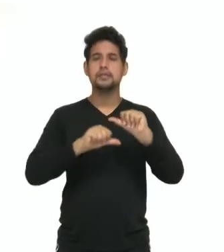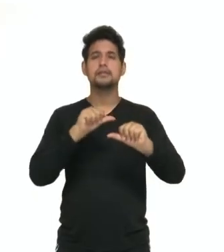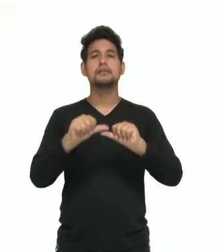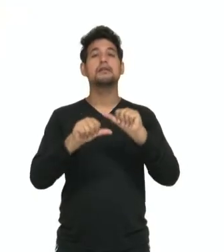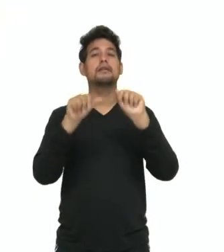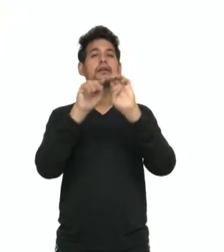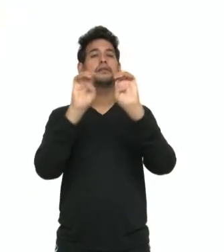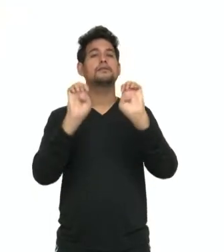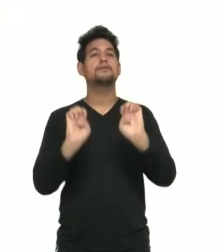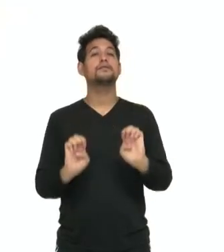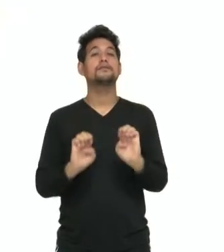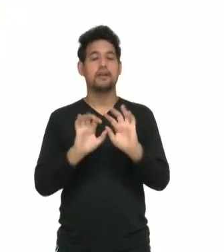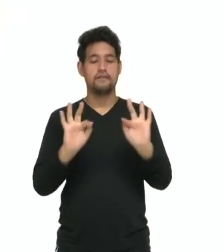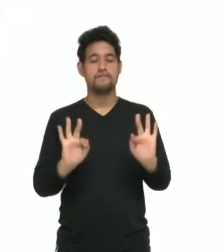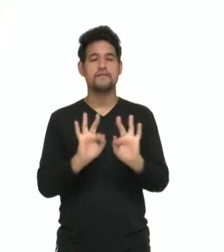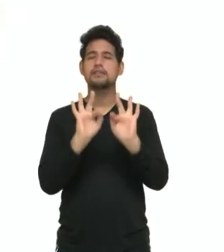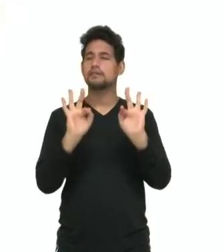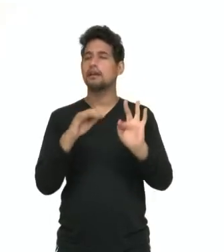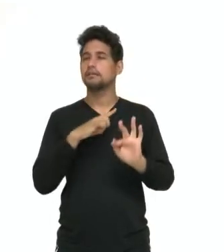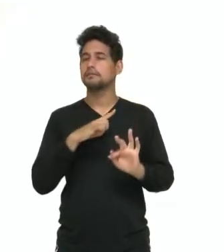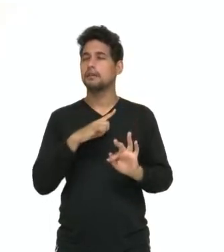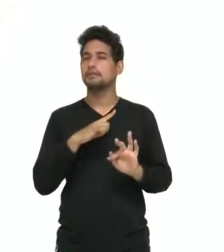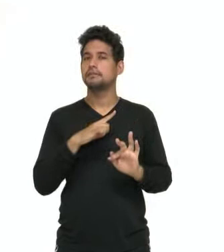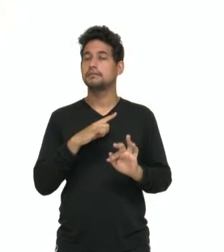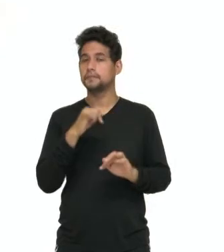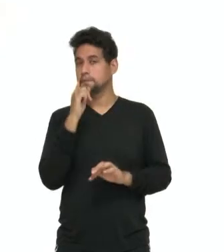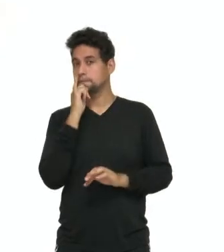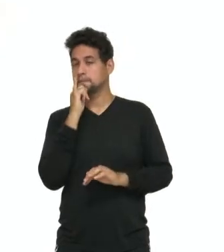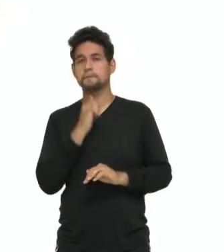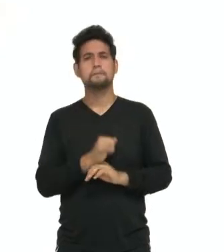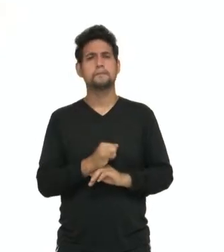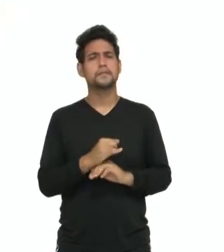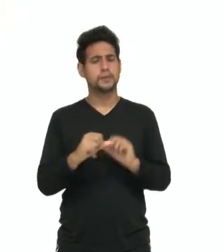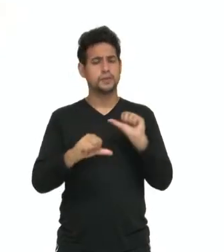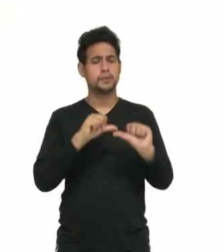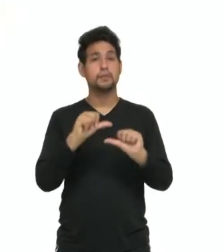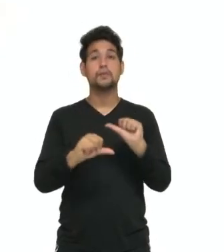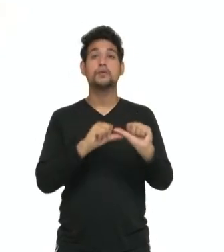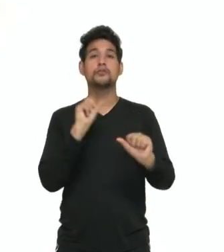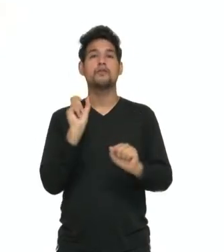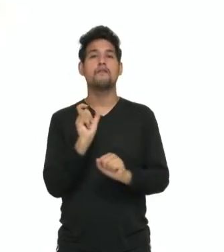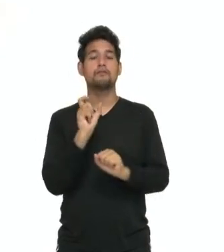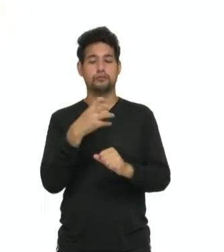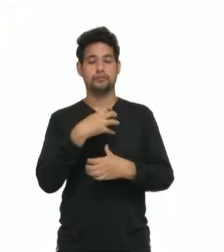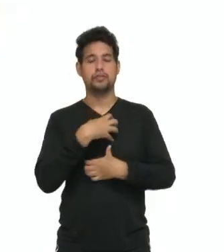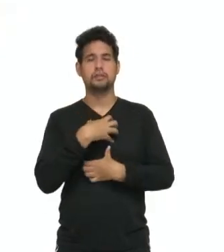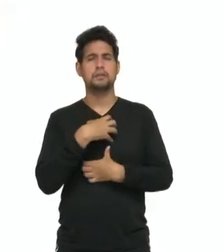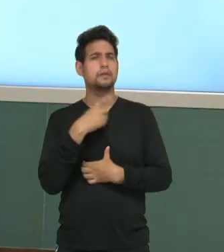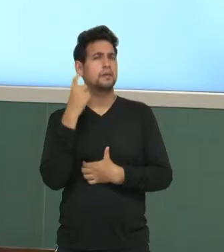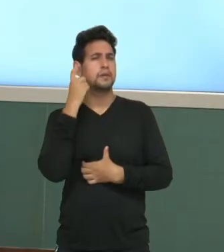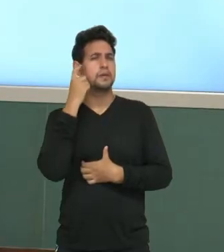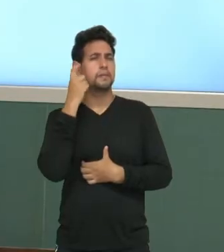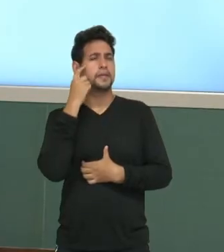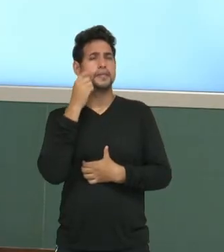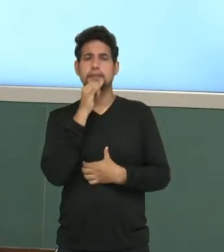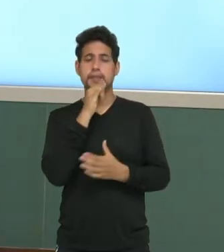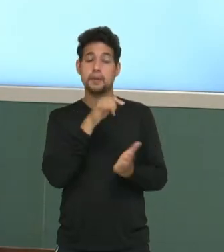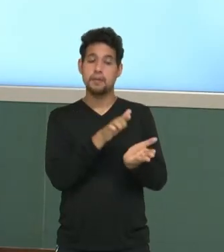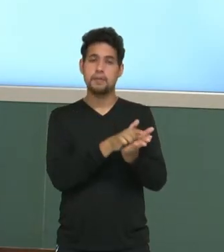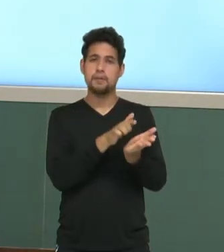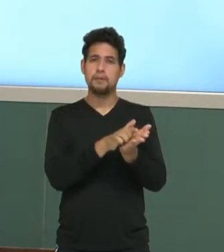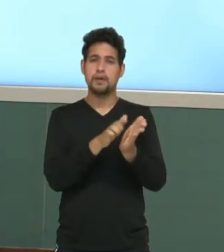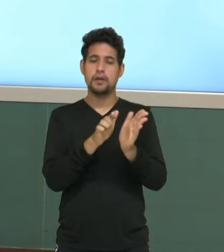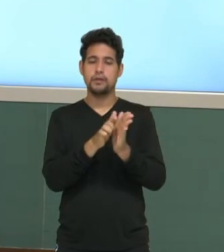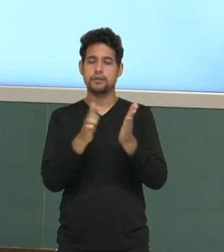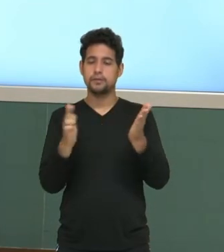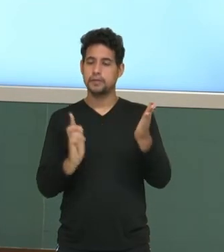estrutura física da matéria. Tais como, eu mudo a forma. Pensem na folha de jornal da